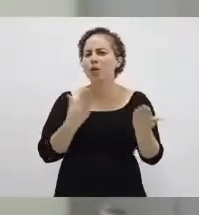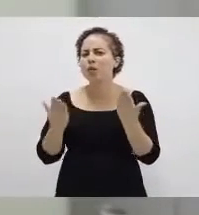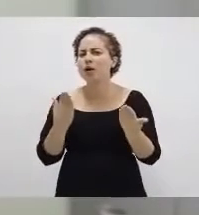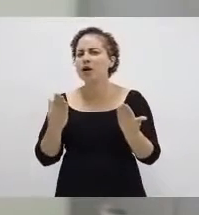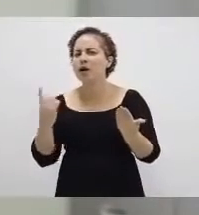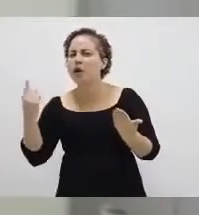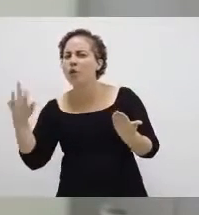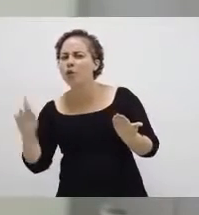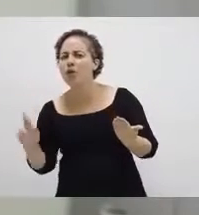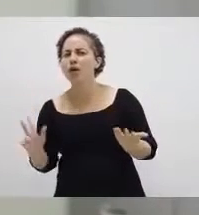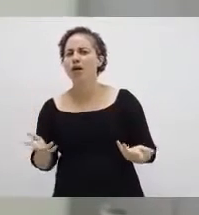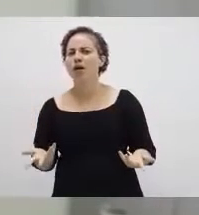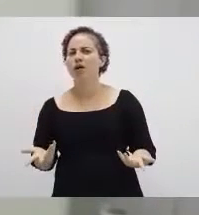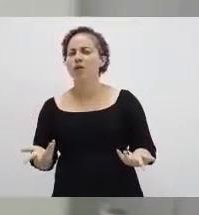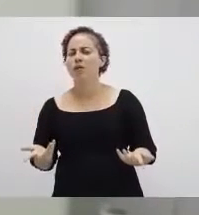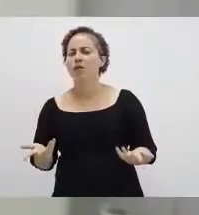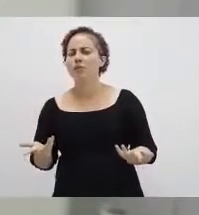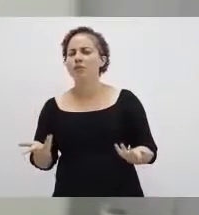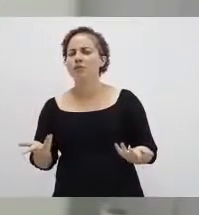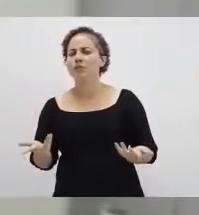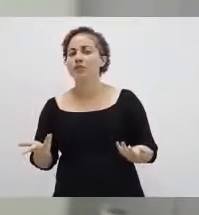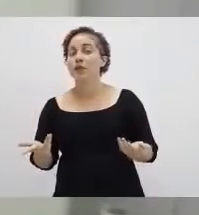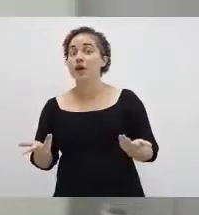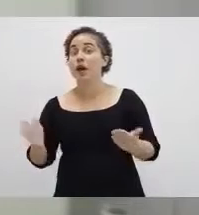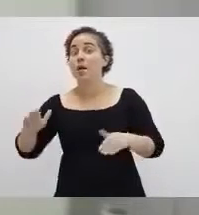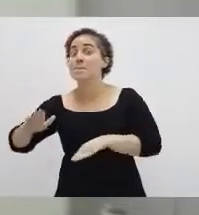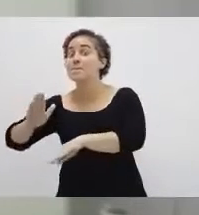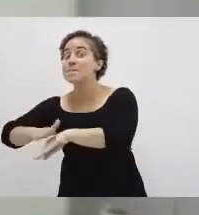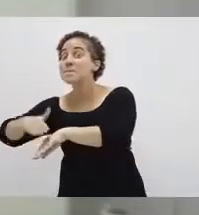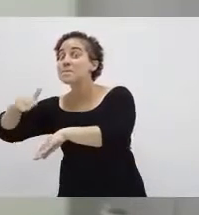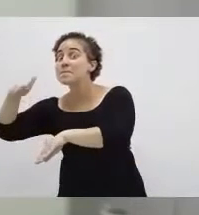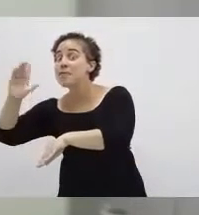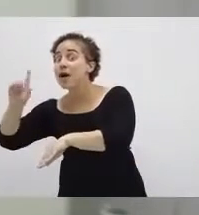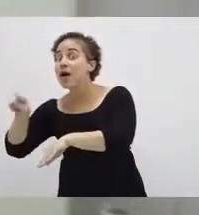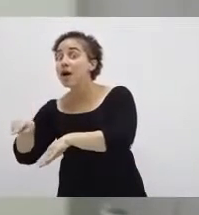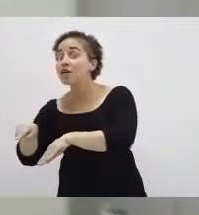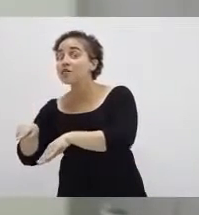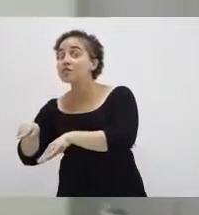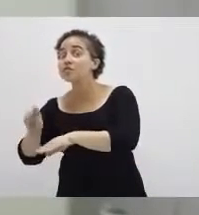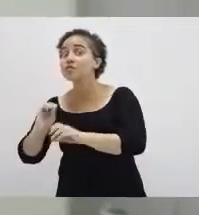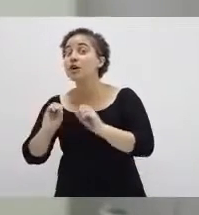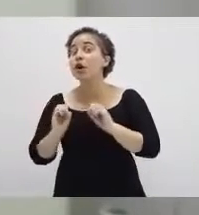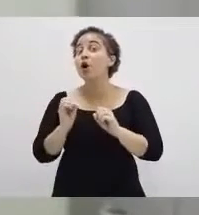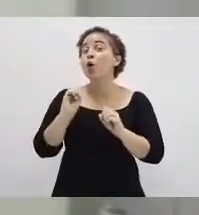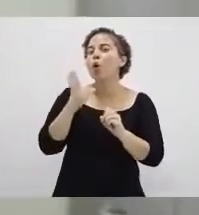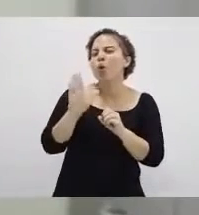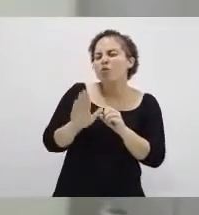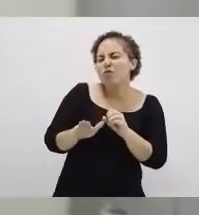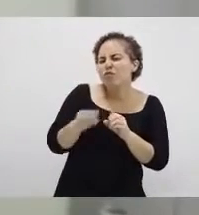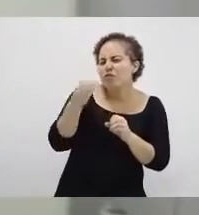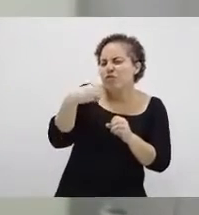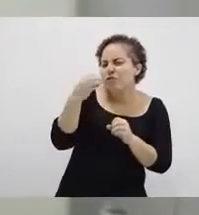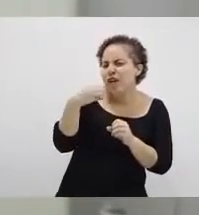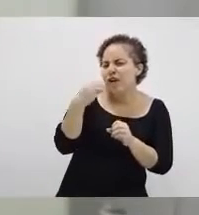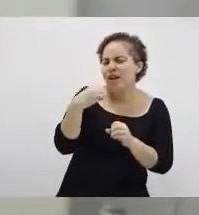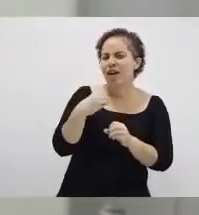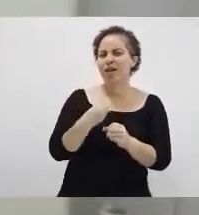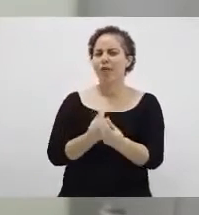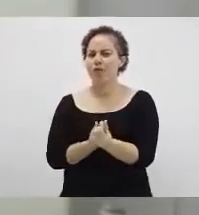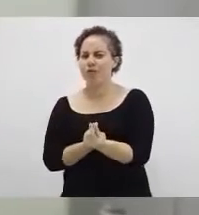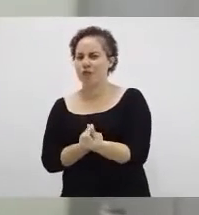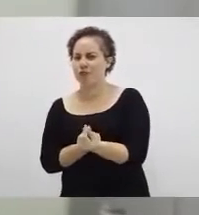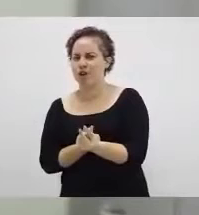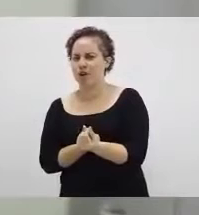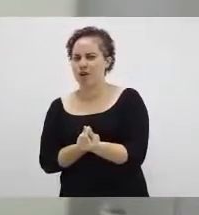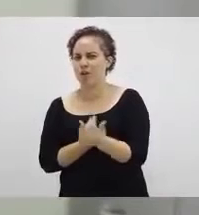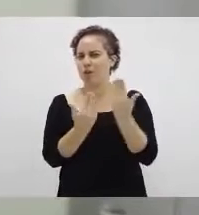um peso? Será que o real vale muito na economia chilena ou será que o real vale pouco na economia chilena?